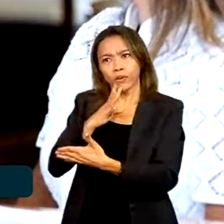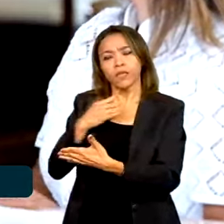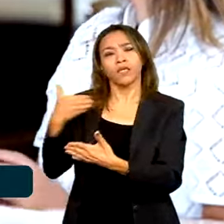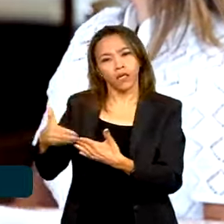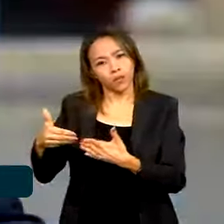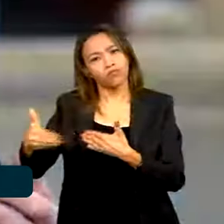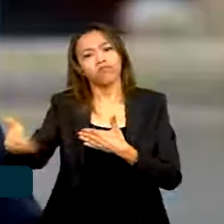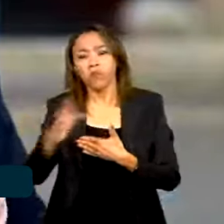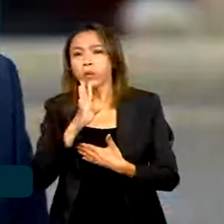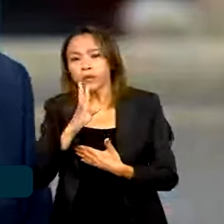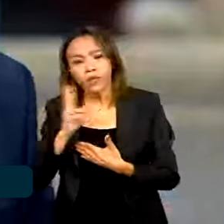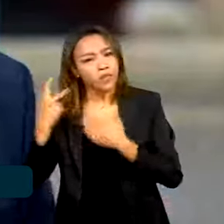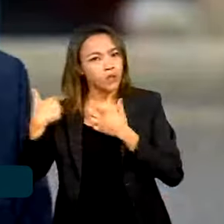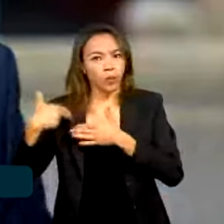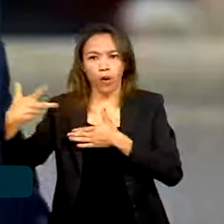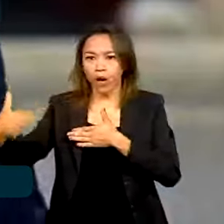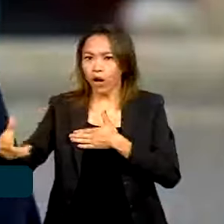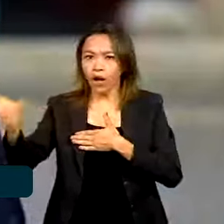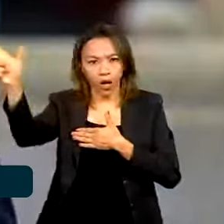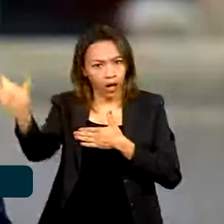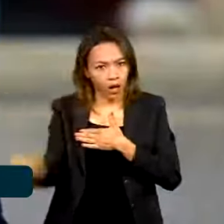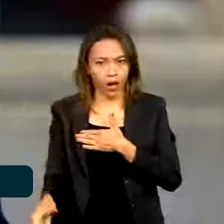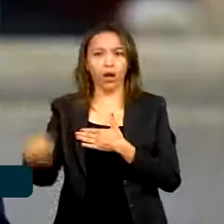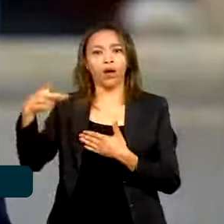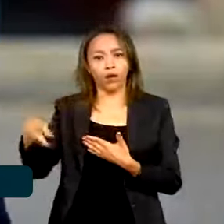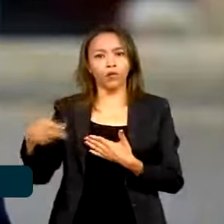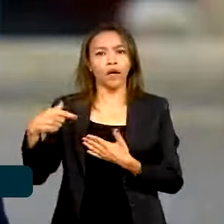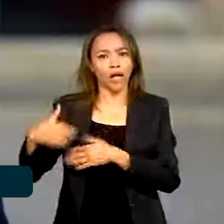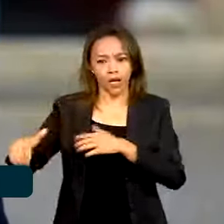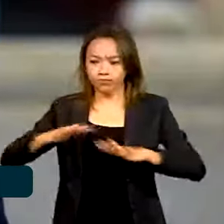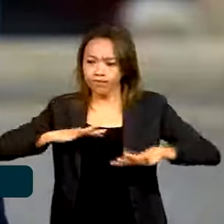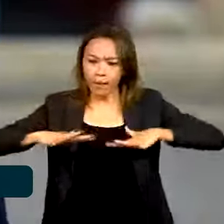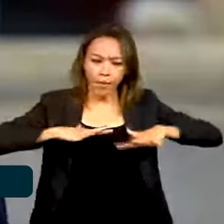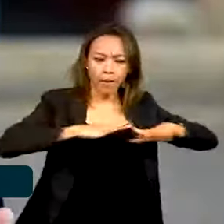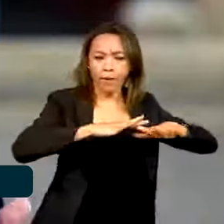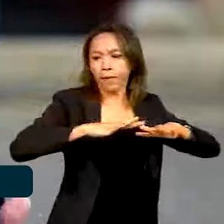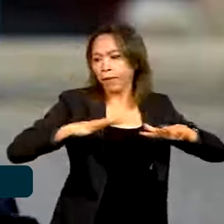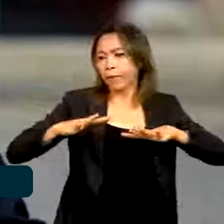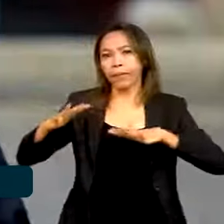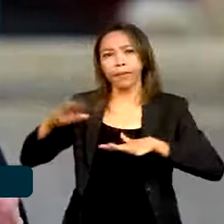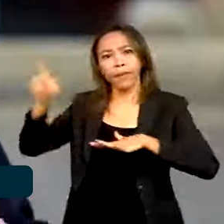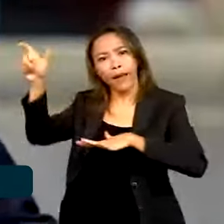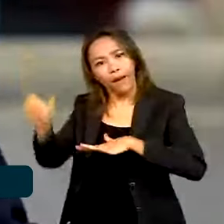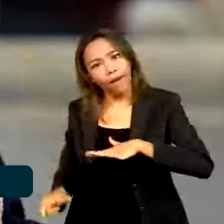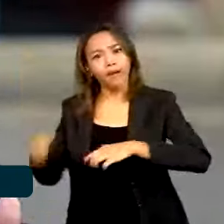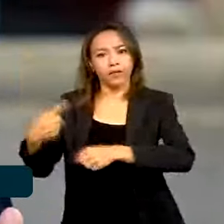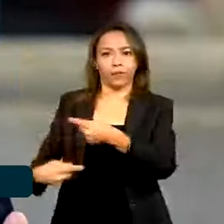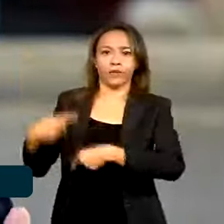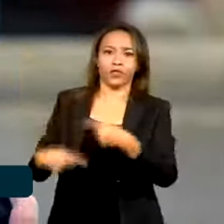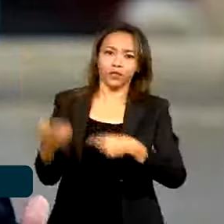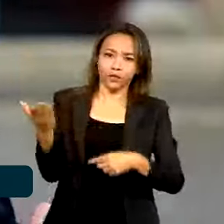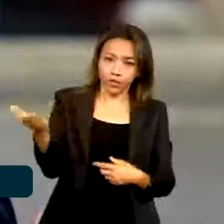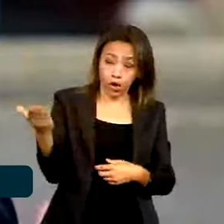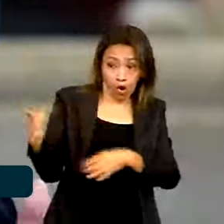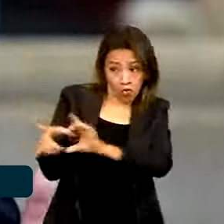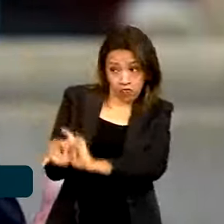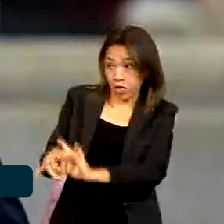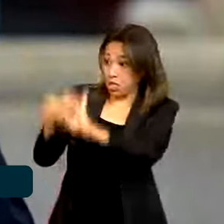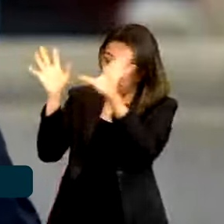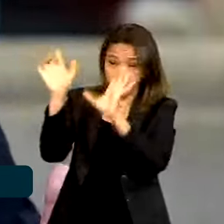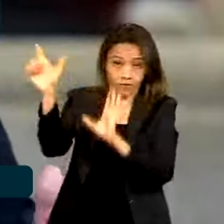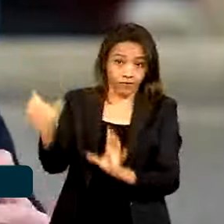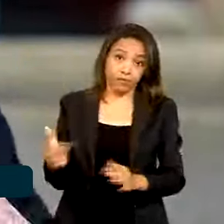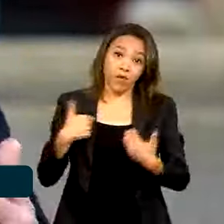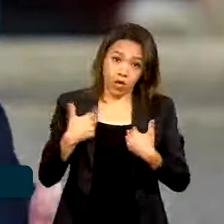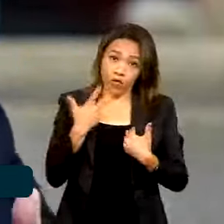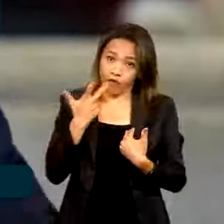na prisão, foi agente política durante a campanha, ela tem que ser agente política, é por isso que eu disse, ó, você faz o que você quiser, sabe? Cada um de